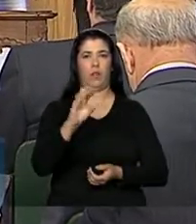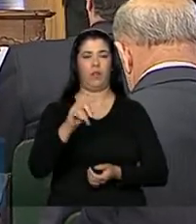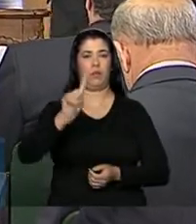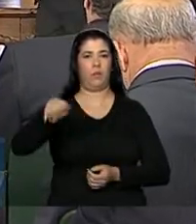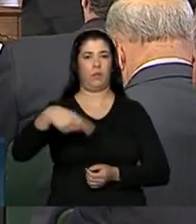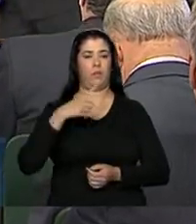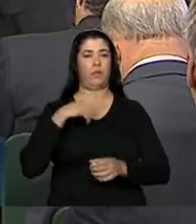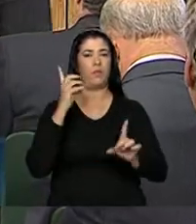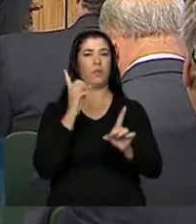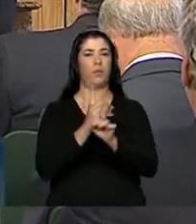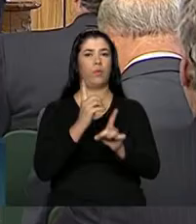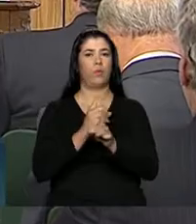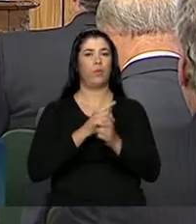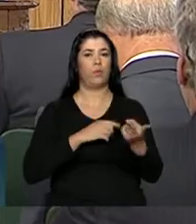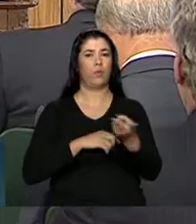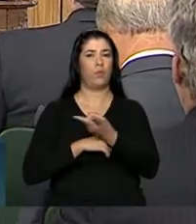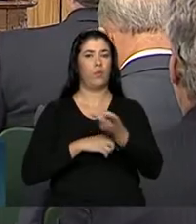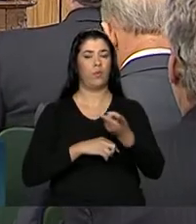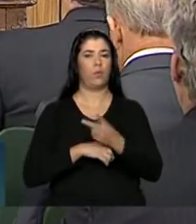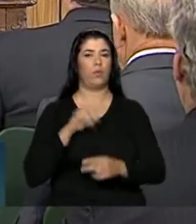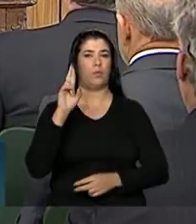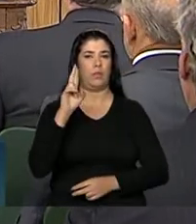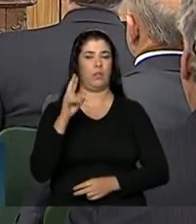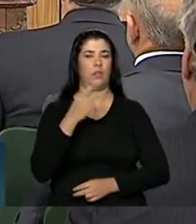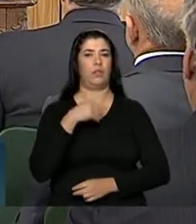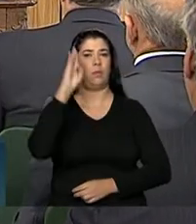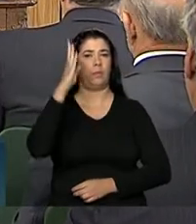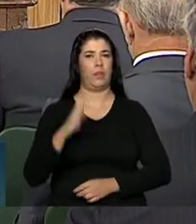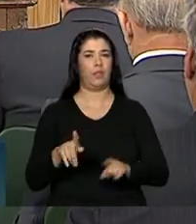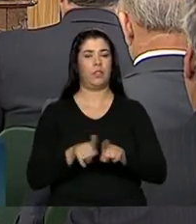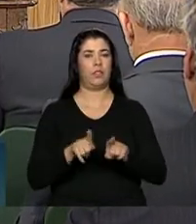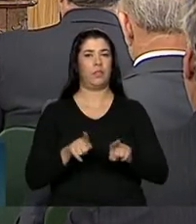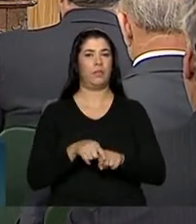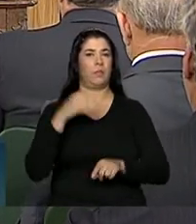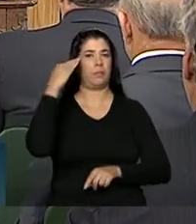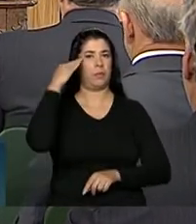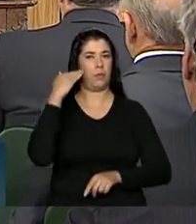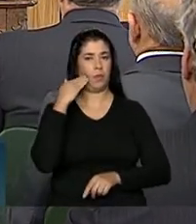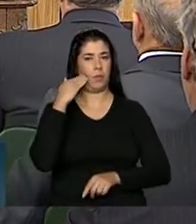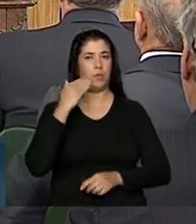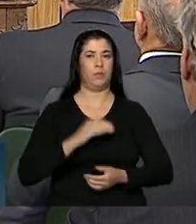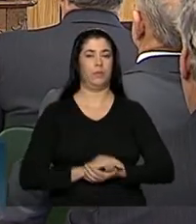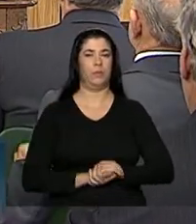encontro bilateral entre Brasil e República da Coreia.